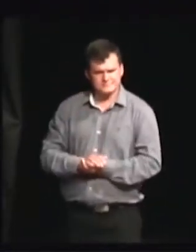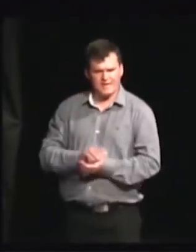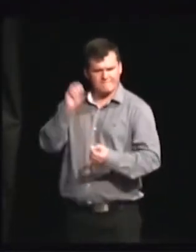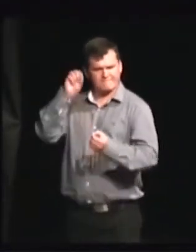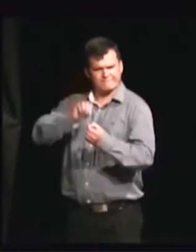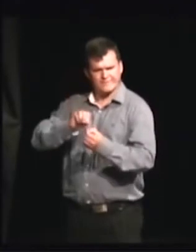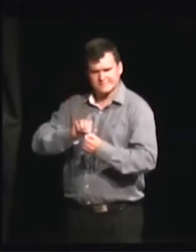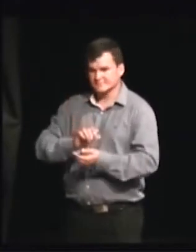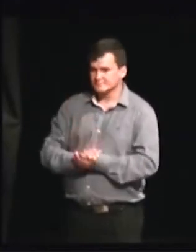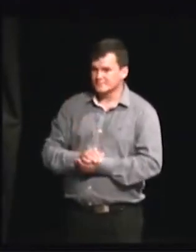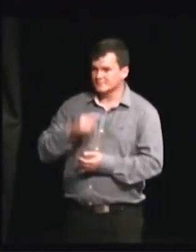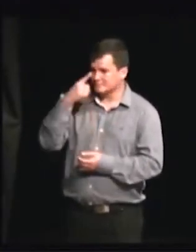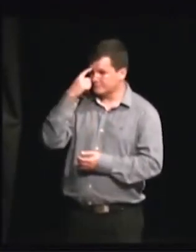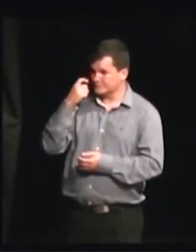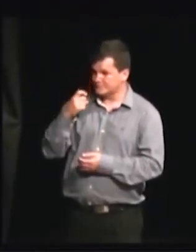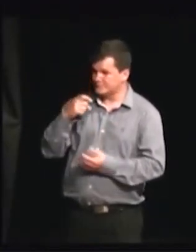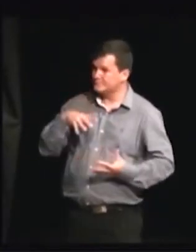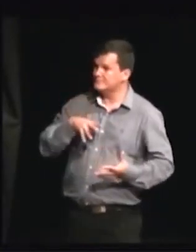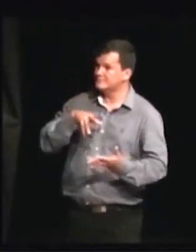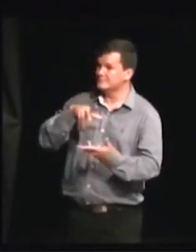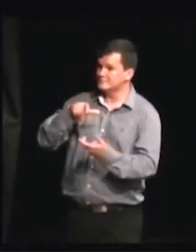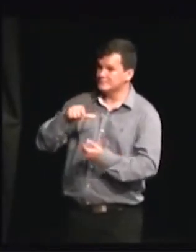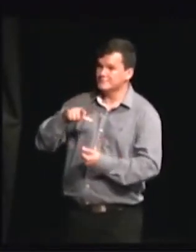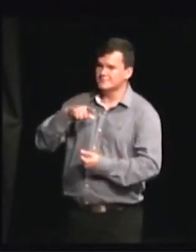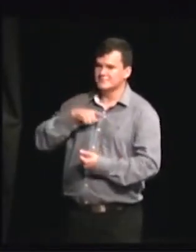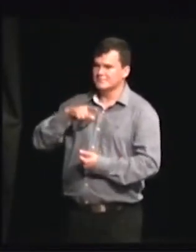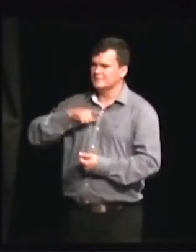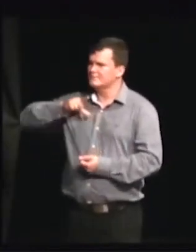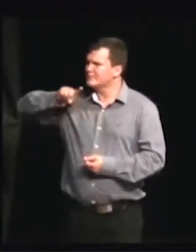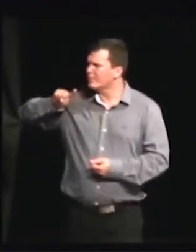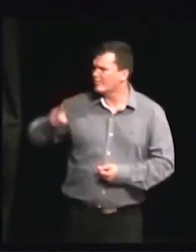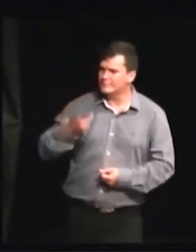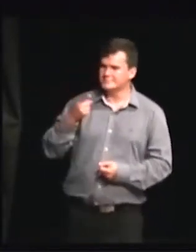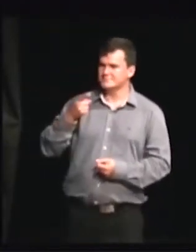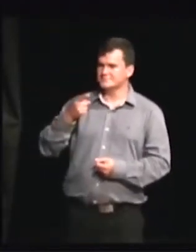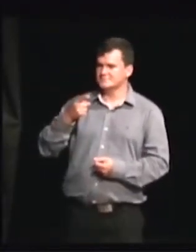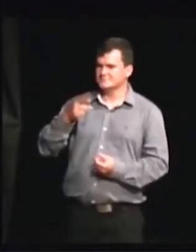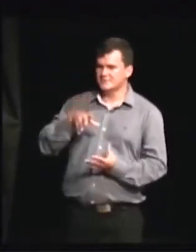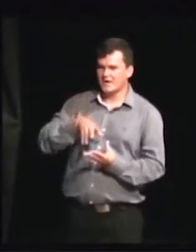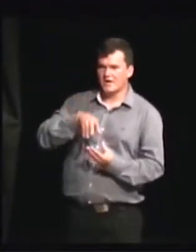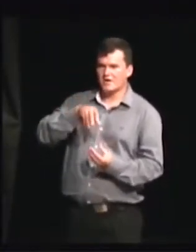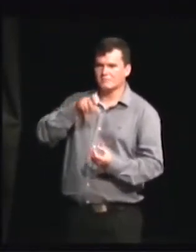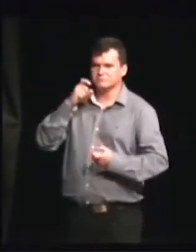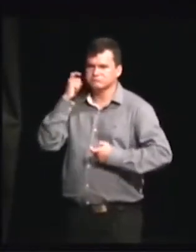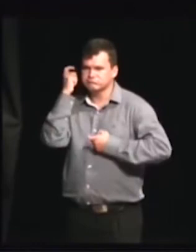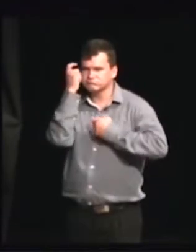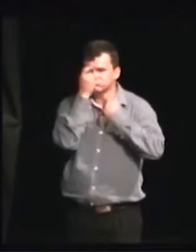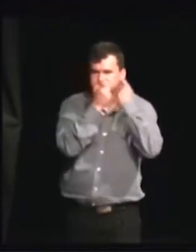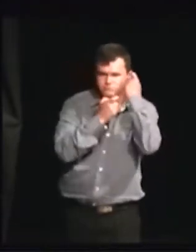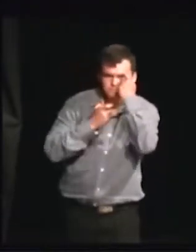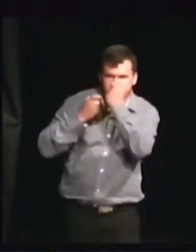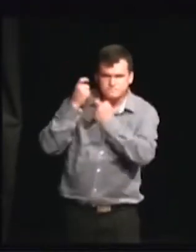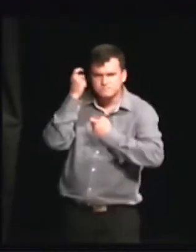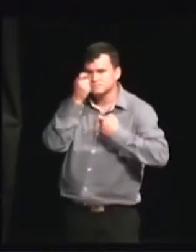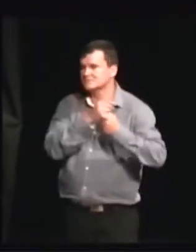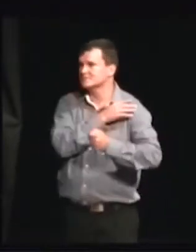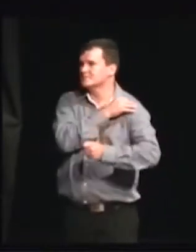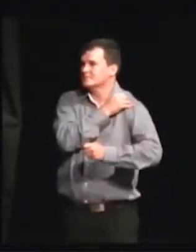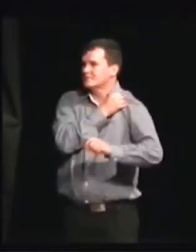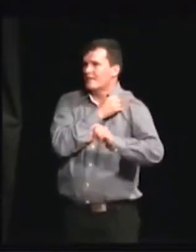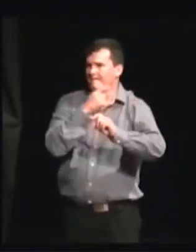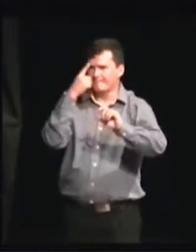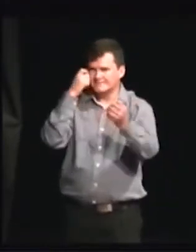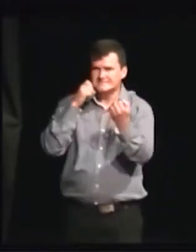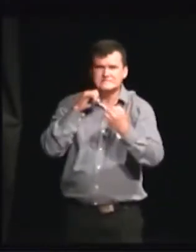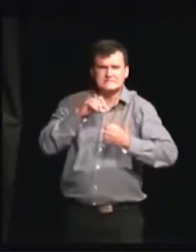Faça. Porque o mundo tem milhões de almas em desespero. Faça. Porque